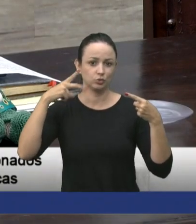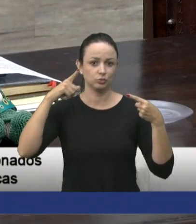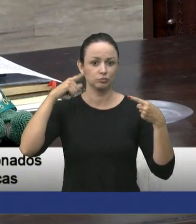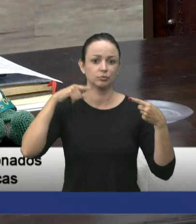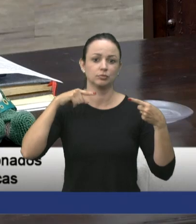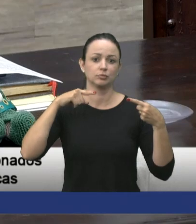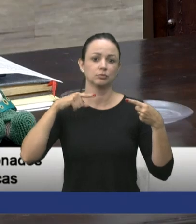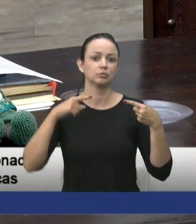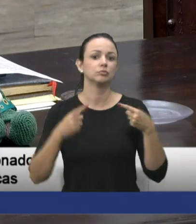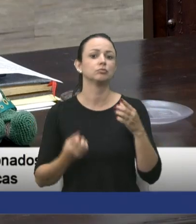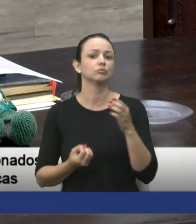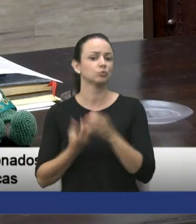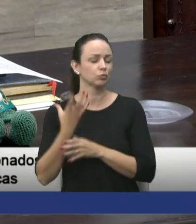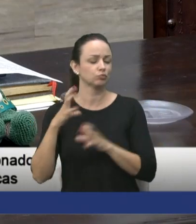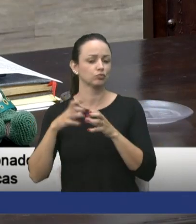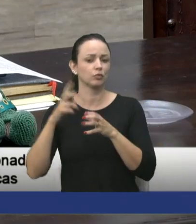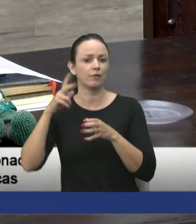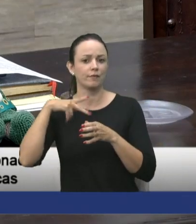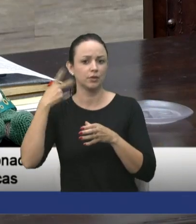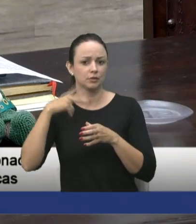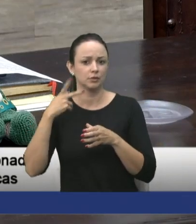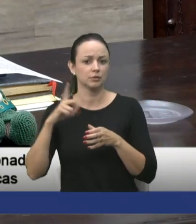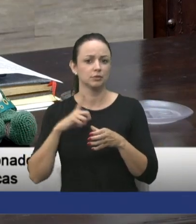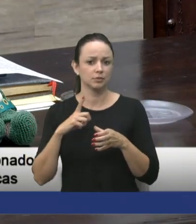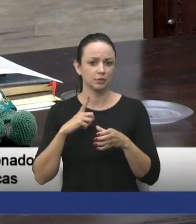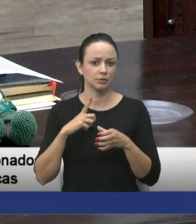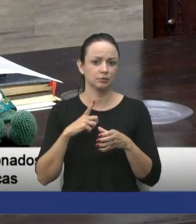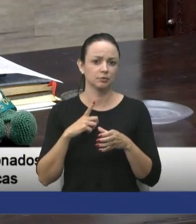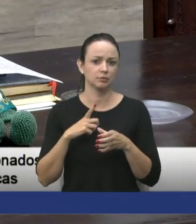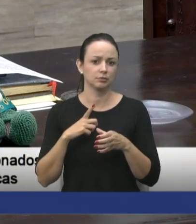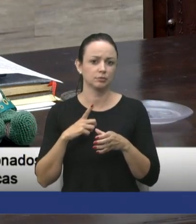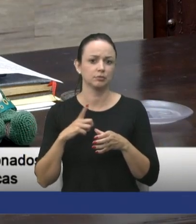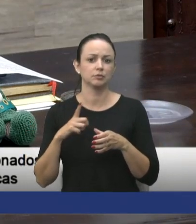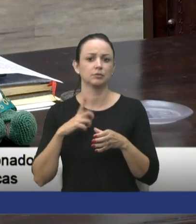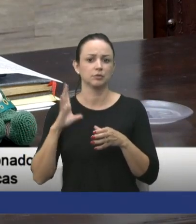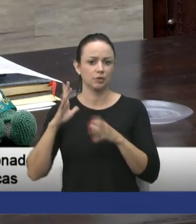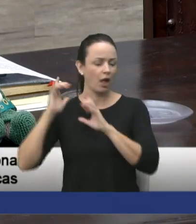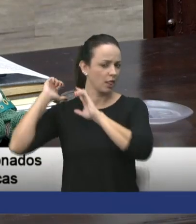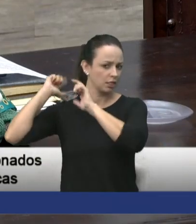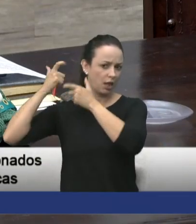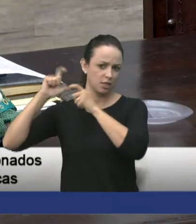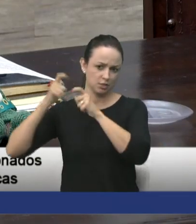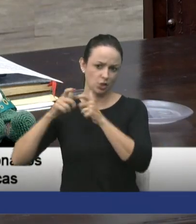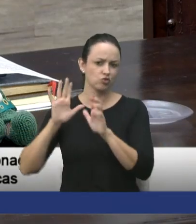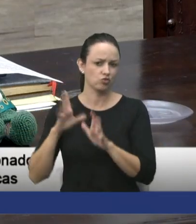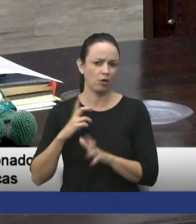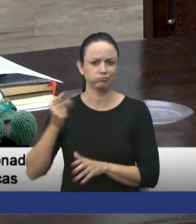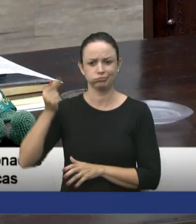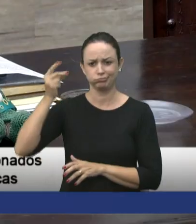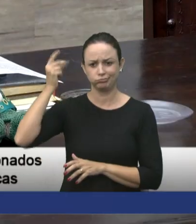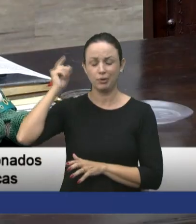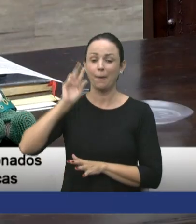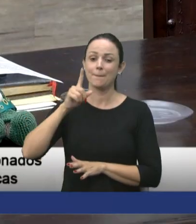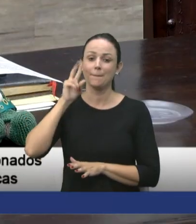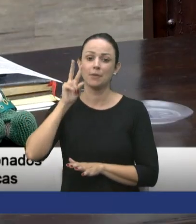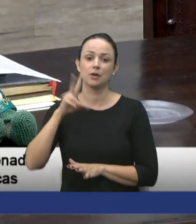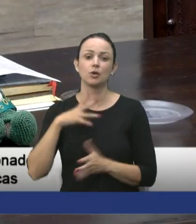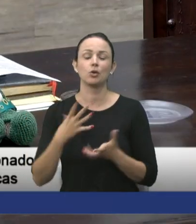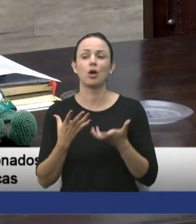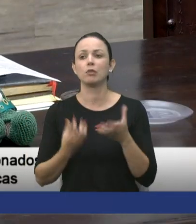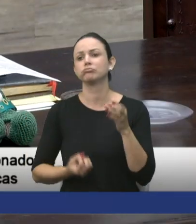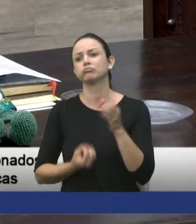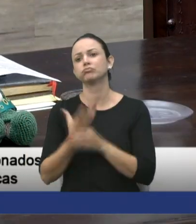deve criar uma frente parlamentar. Existem frentes que já têm aí uma tradição de existir. Mas imagine que eu queira criar